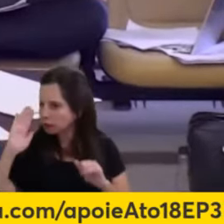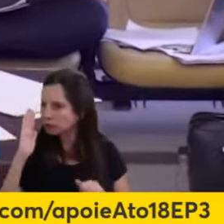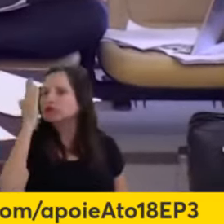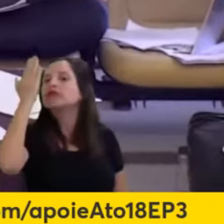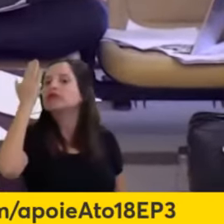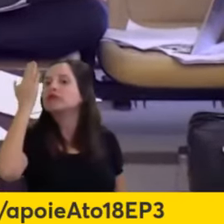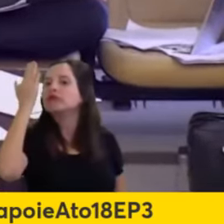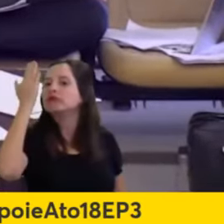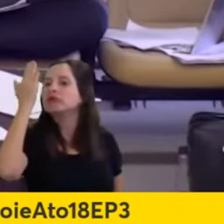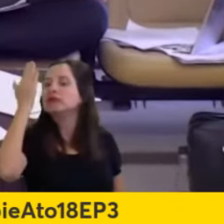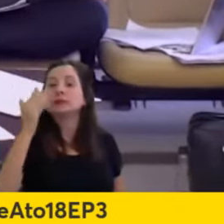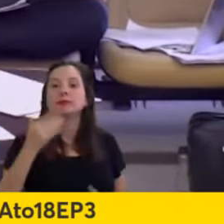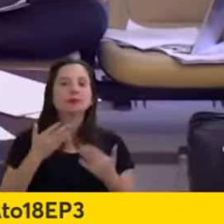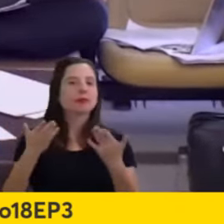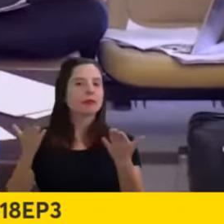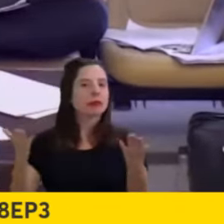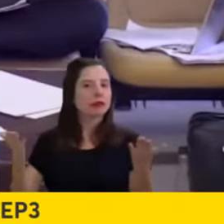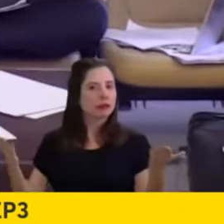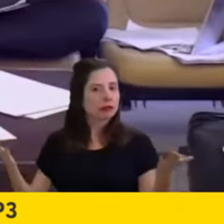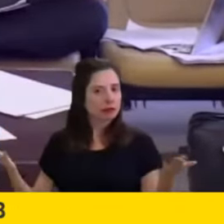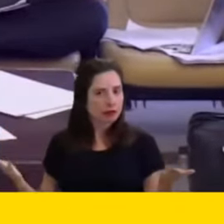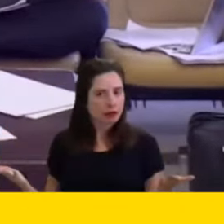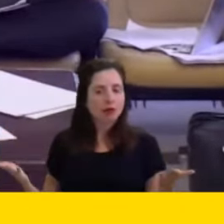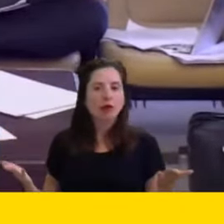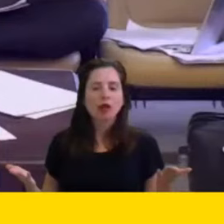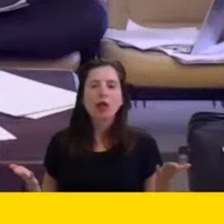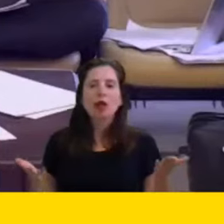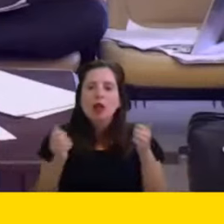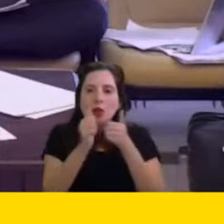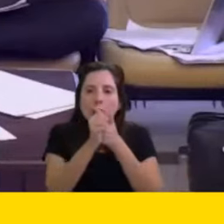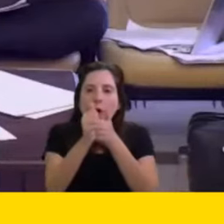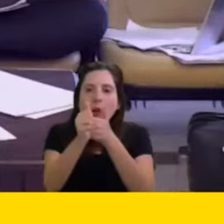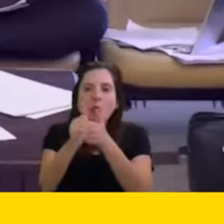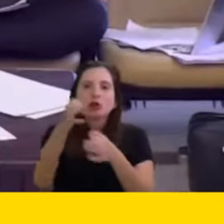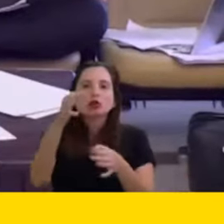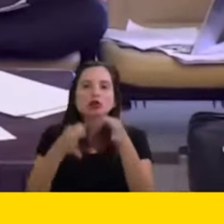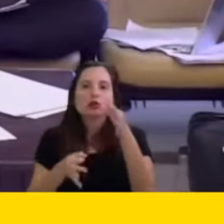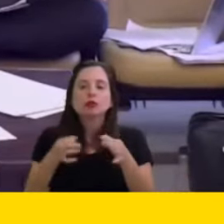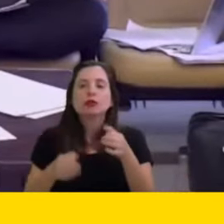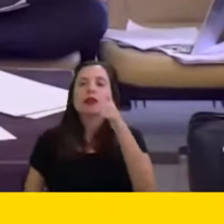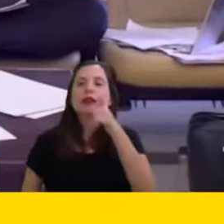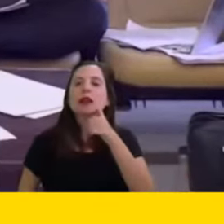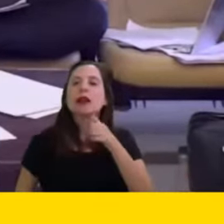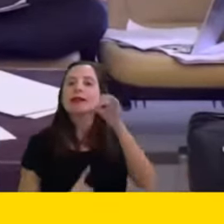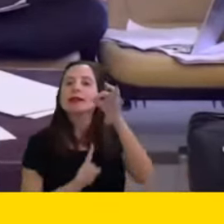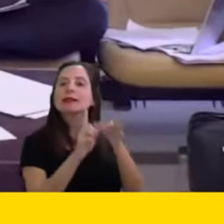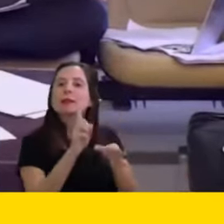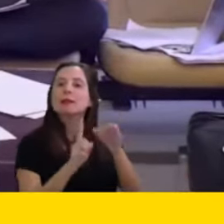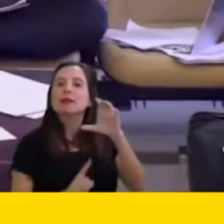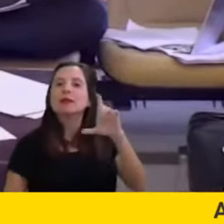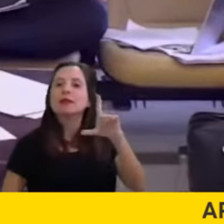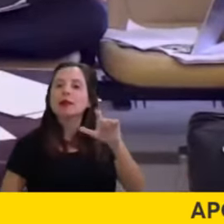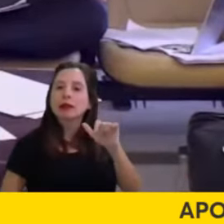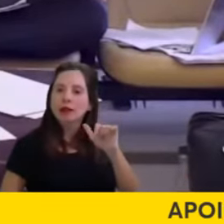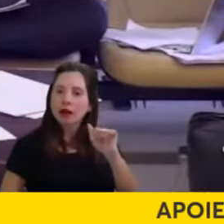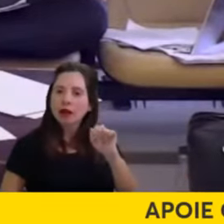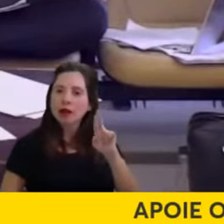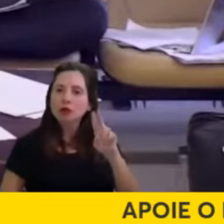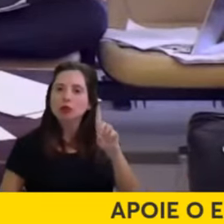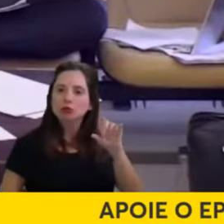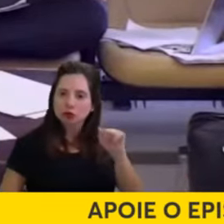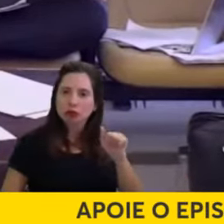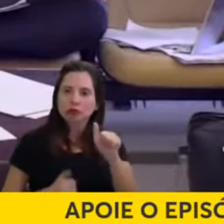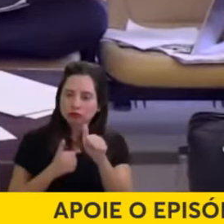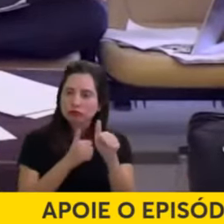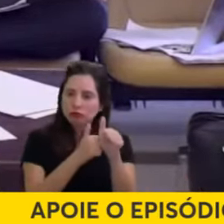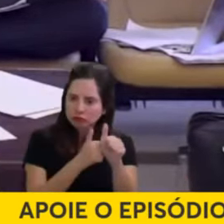fake excelências eu acompanhei H menos de um mês o julgamento aqui das contas desembargadora Cláudia lembro que ela ainda fez uma observação e eu achei edentes essa corte aqui